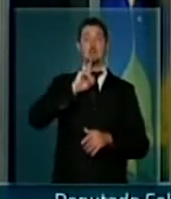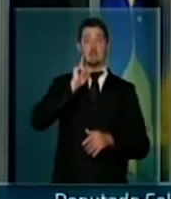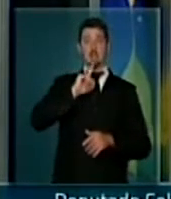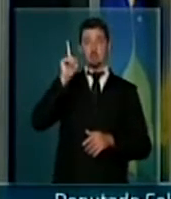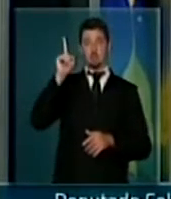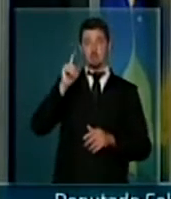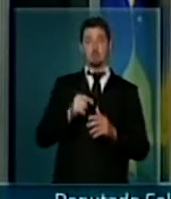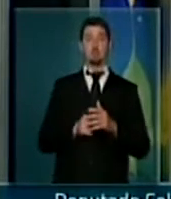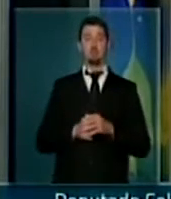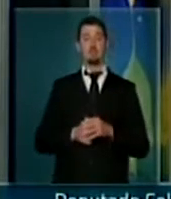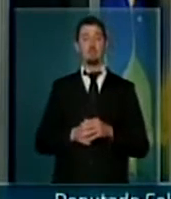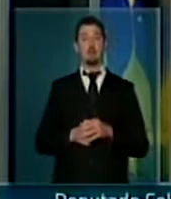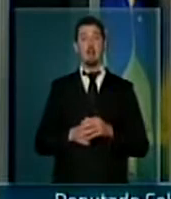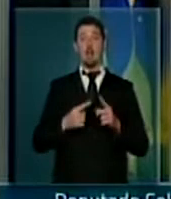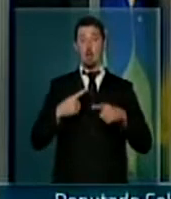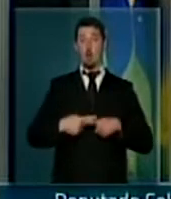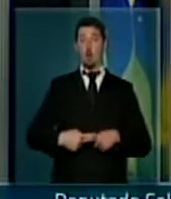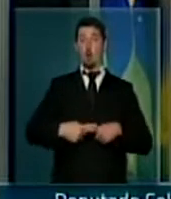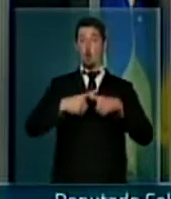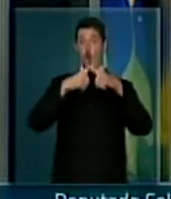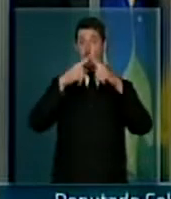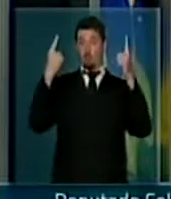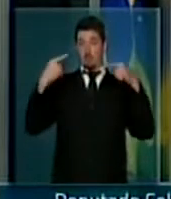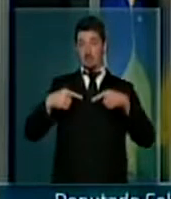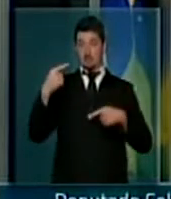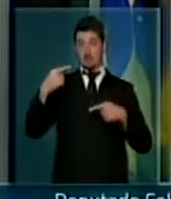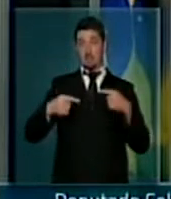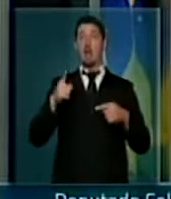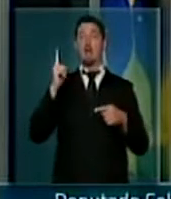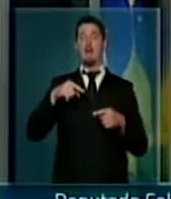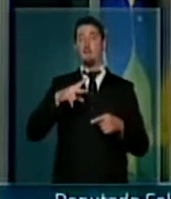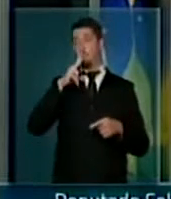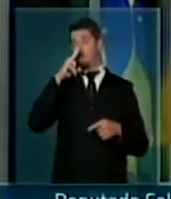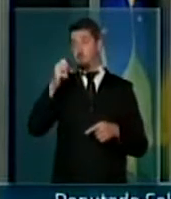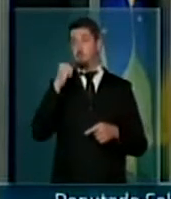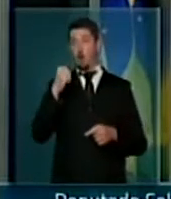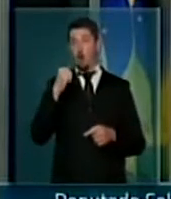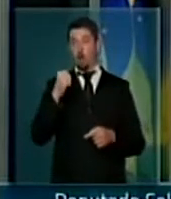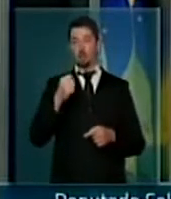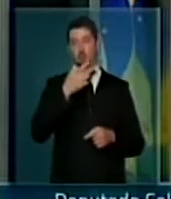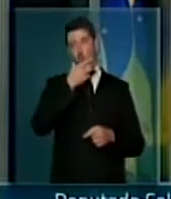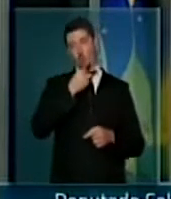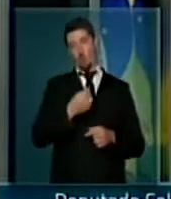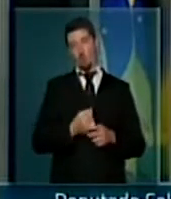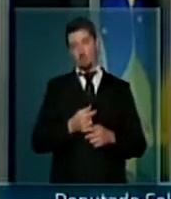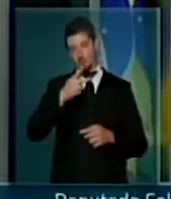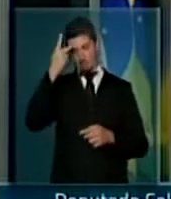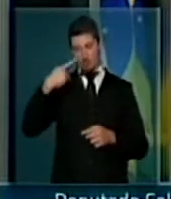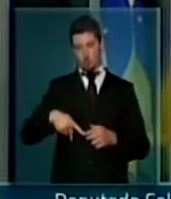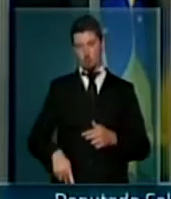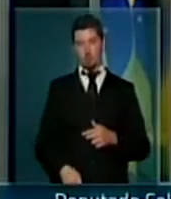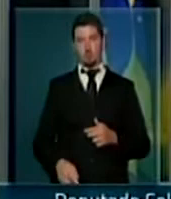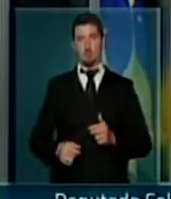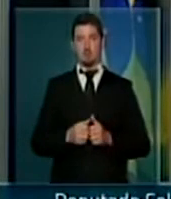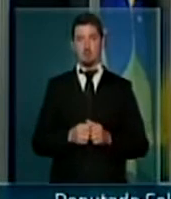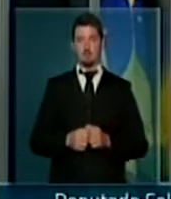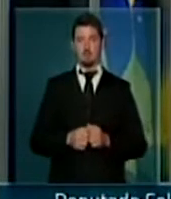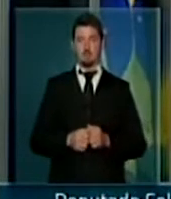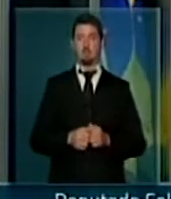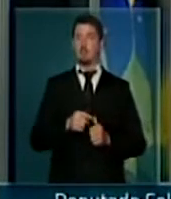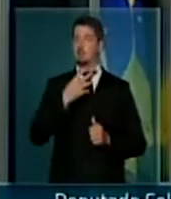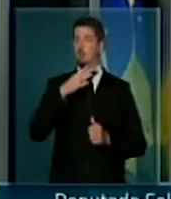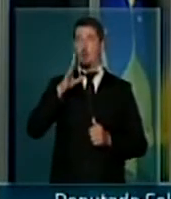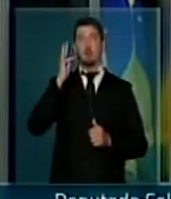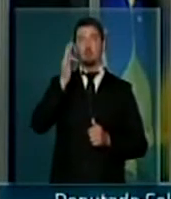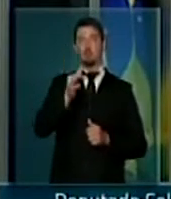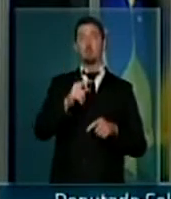competitividade, a competição é uma das mais poderosas forças do homem. Não conhecemos o